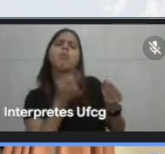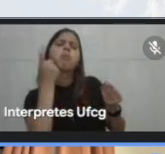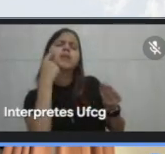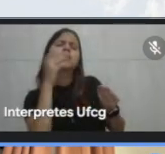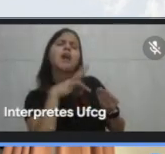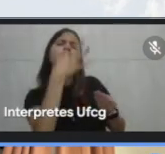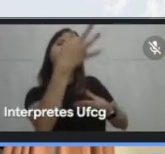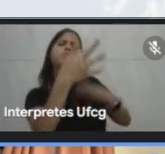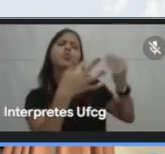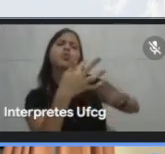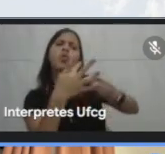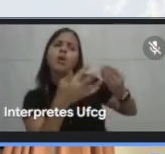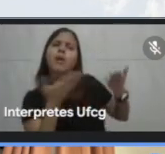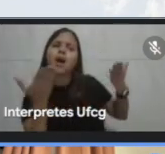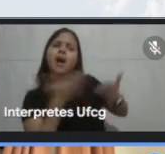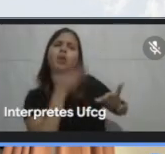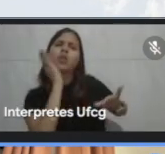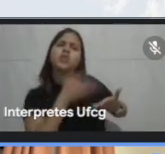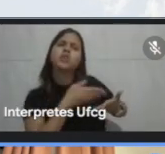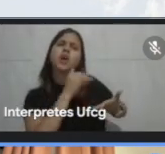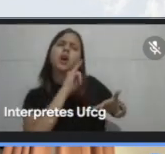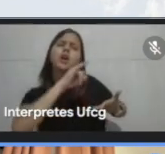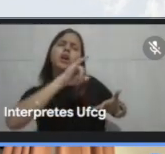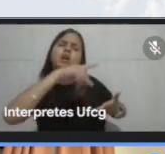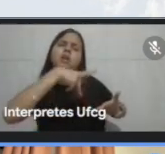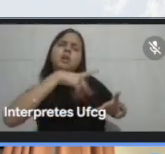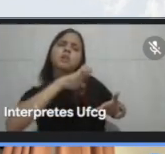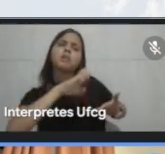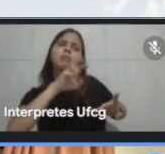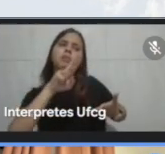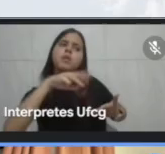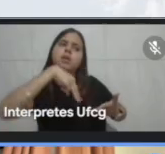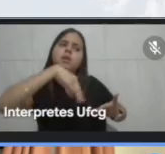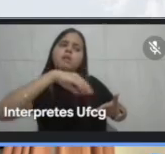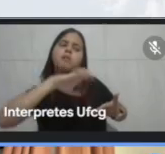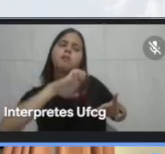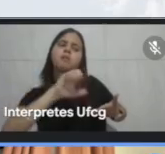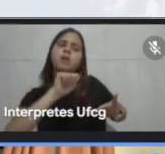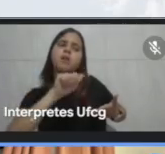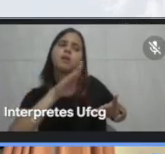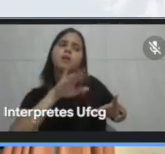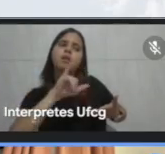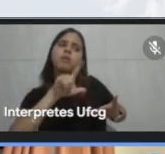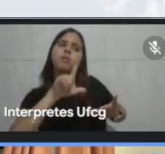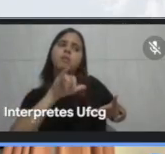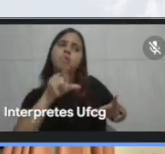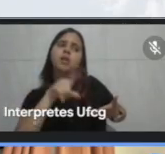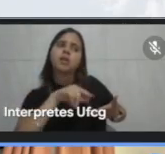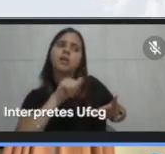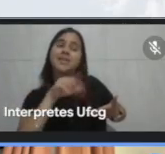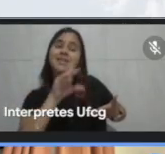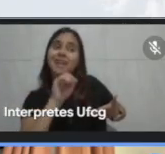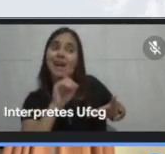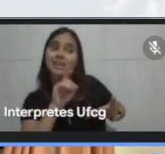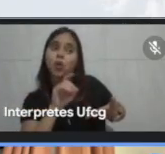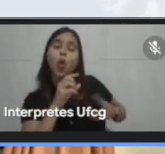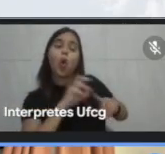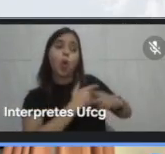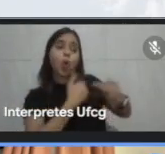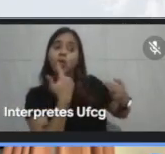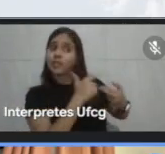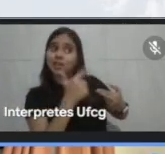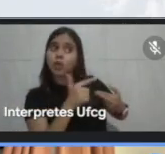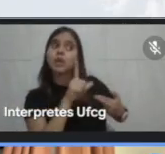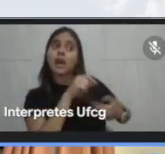já é totalmente impermeabilizada, vamos supor assim. O que não é impermeabilizado lá é porque são parques, então não vai poder impermeabilizar.